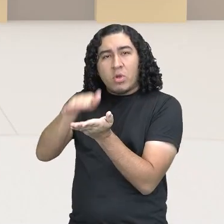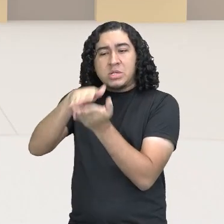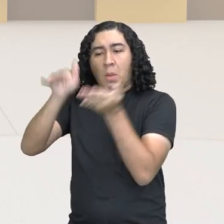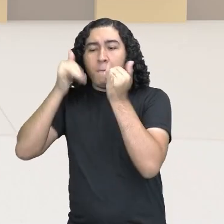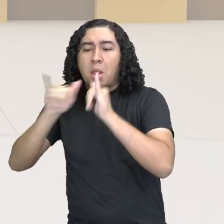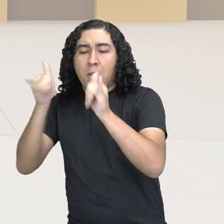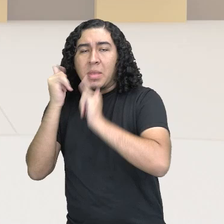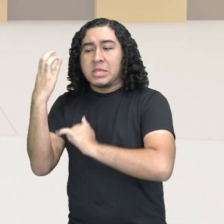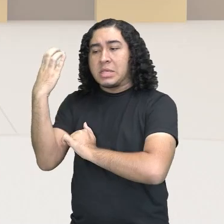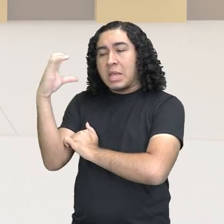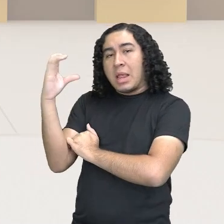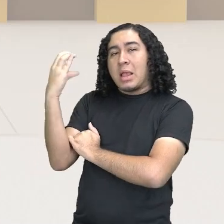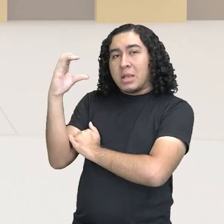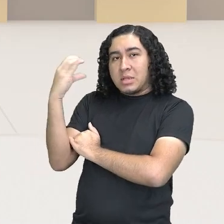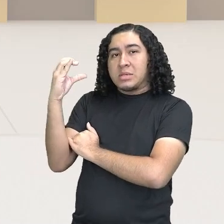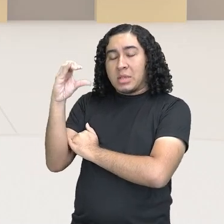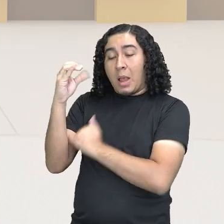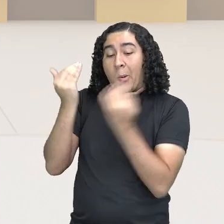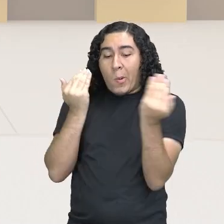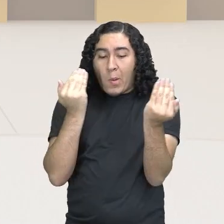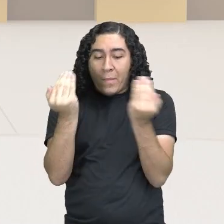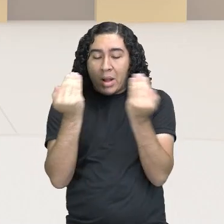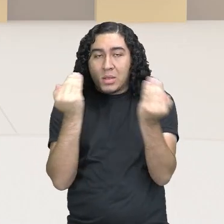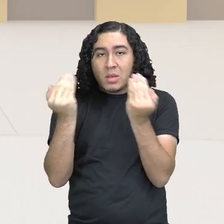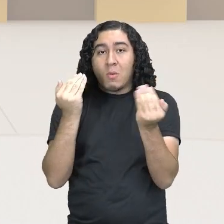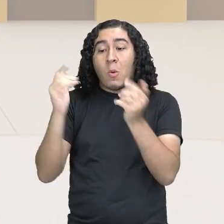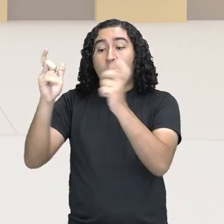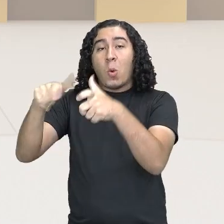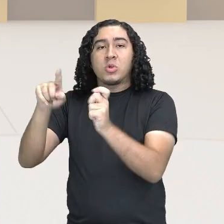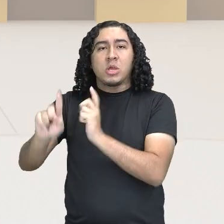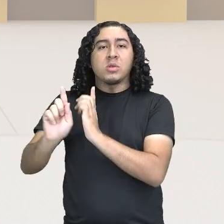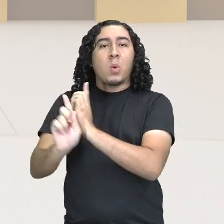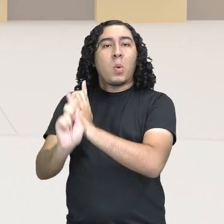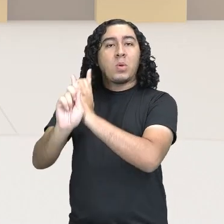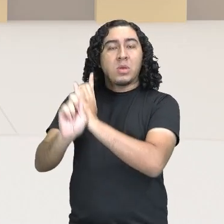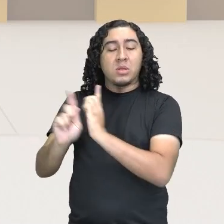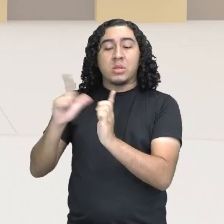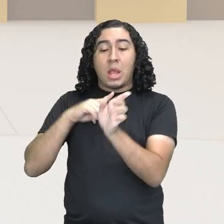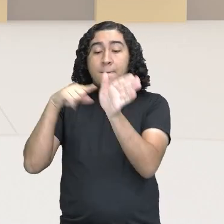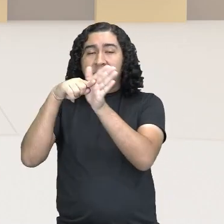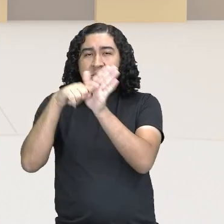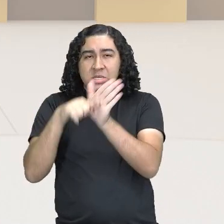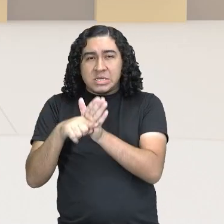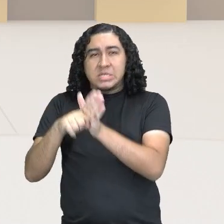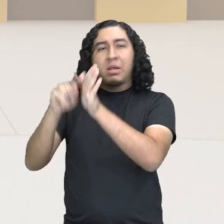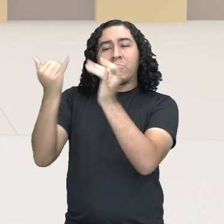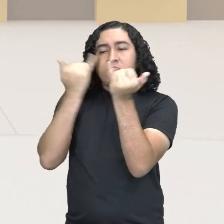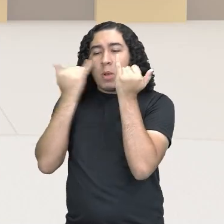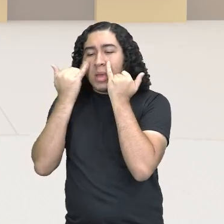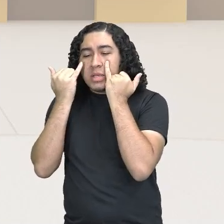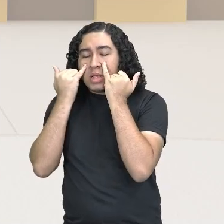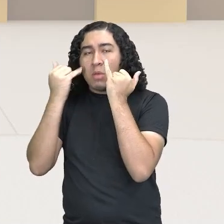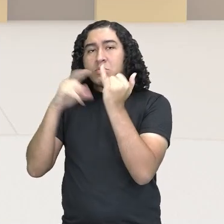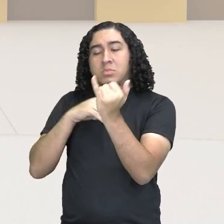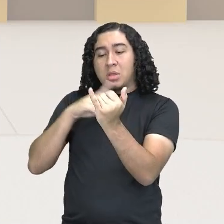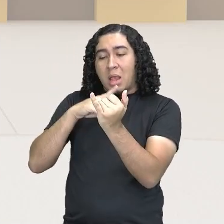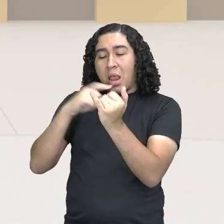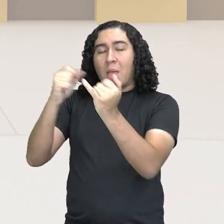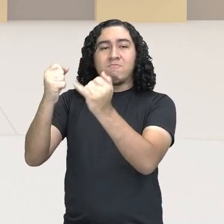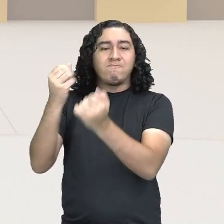onde a gente consegue ver em pesquisas, onde a gente consegue comparar os resultados da percepção